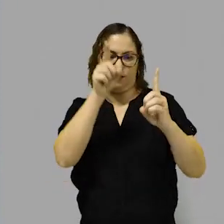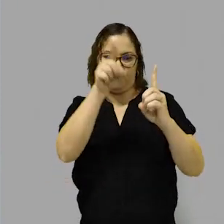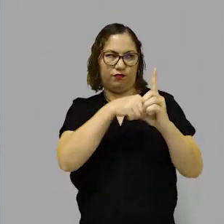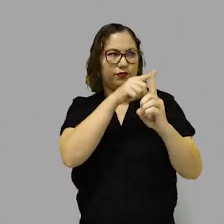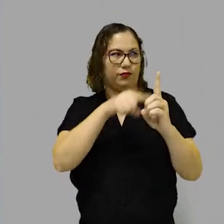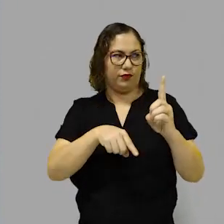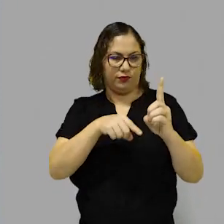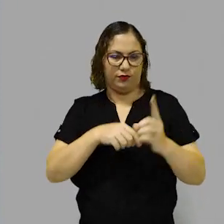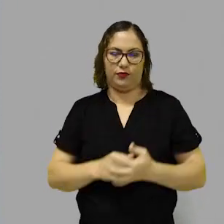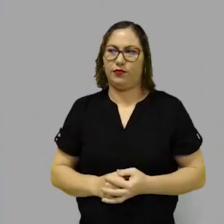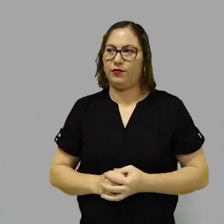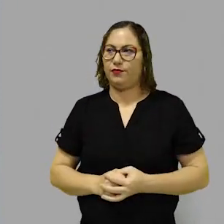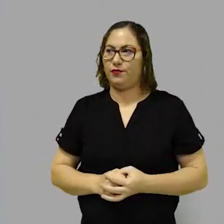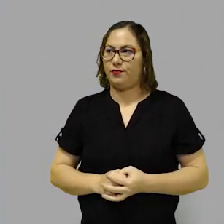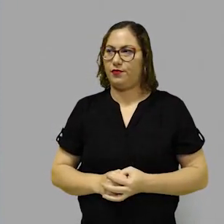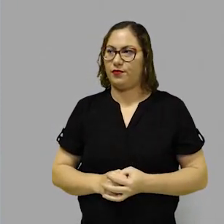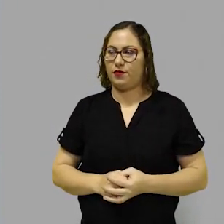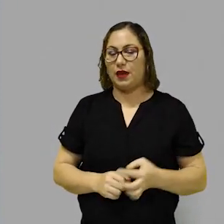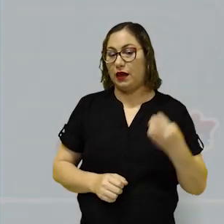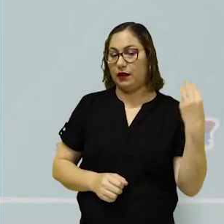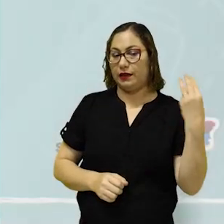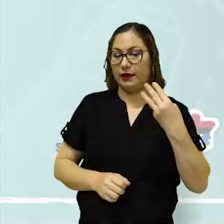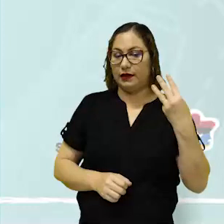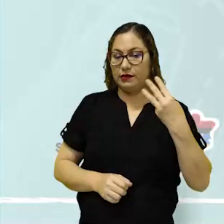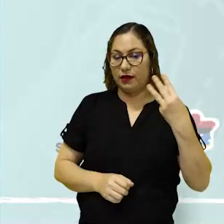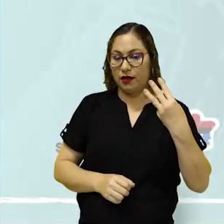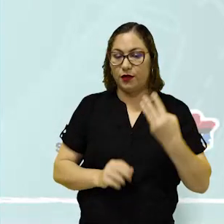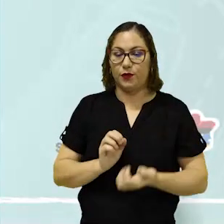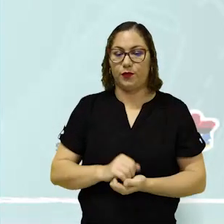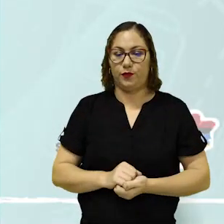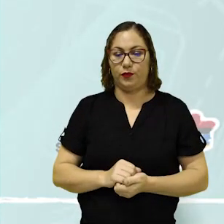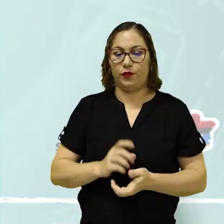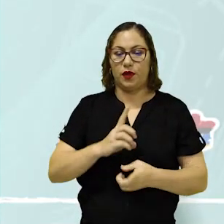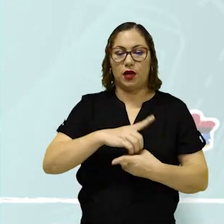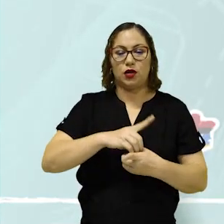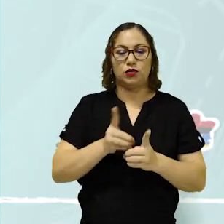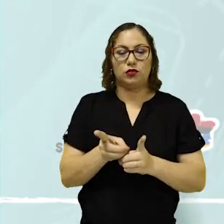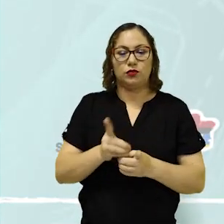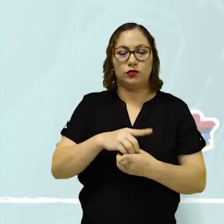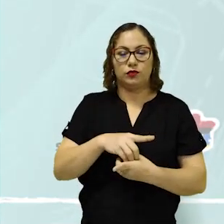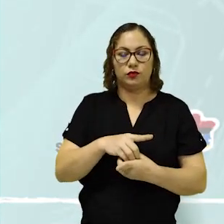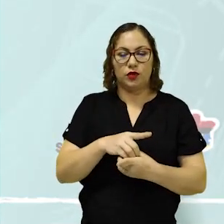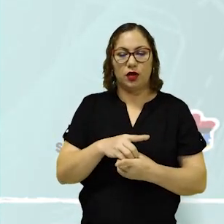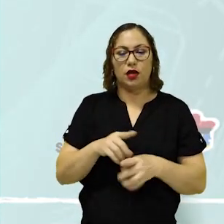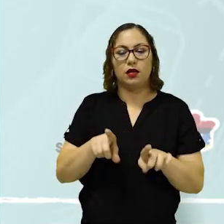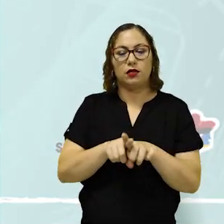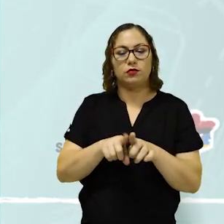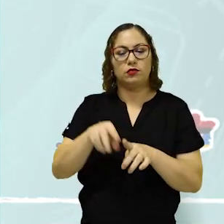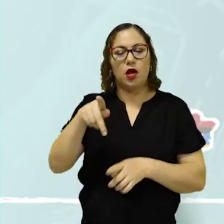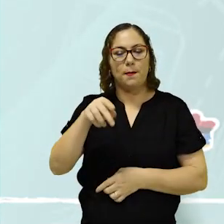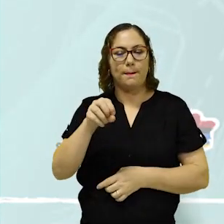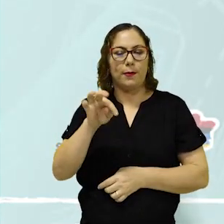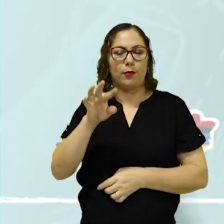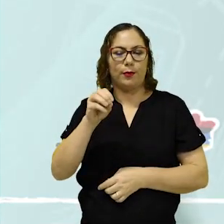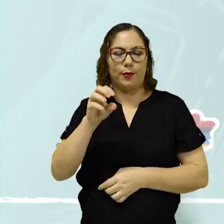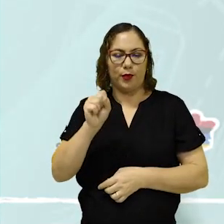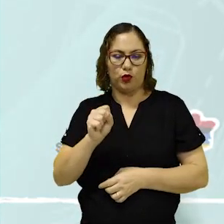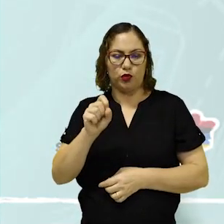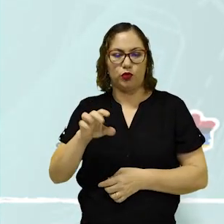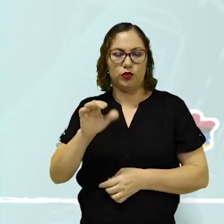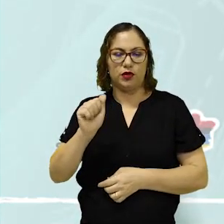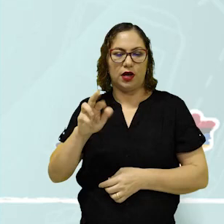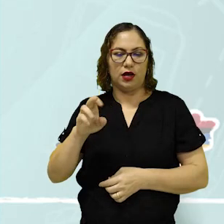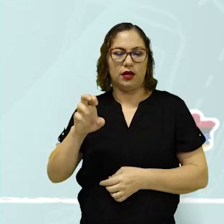Certo? Vamos para mais uma questão. Sobre a rosa dos ventos e os pontos cardeais e colaterais,